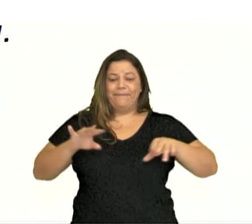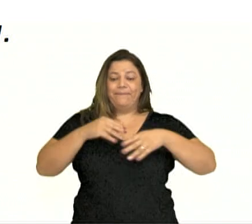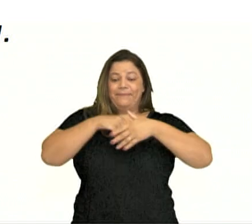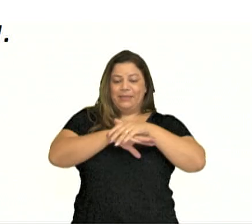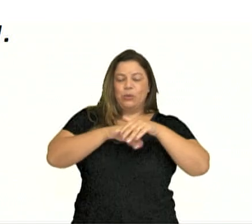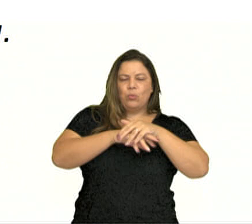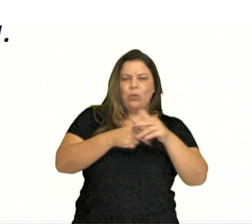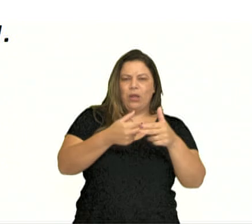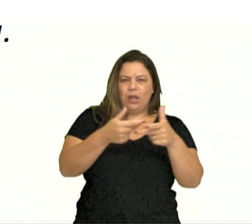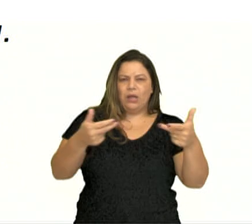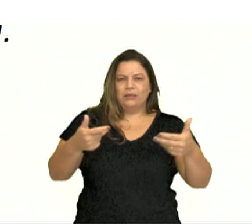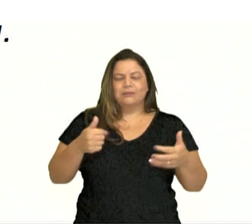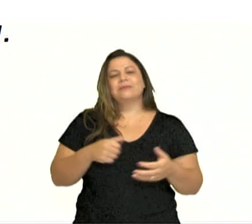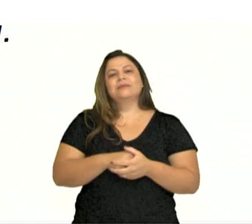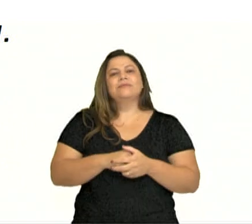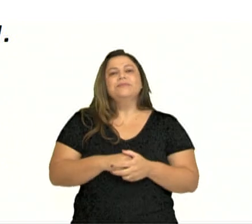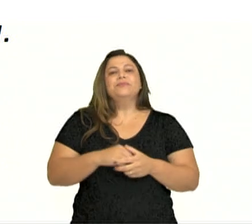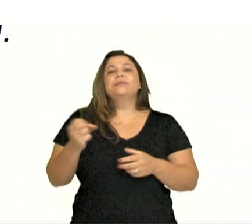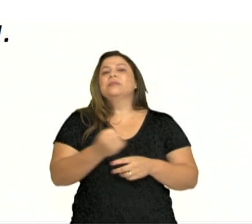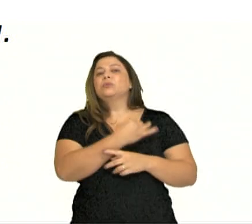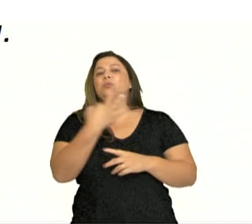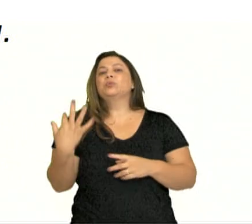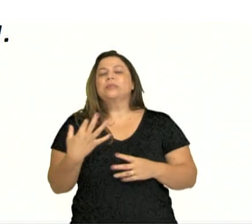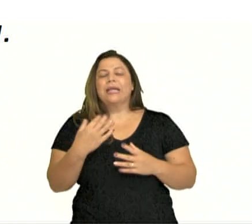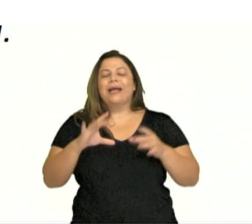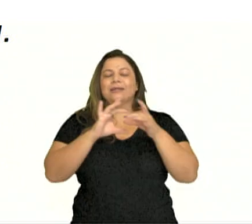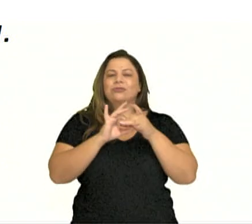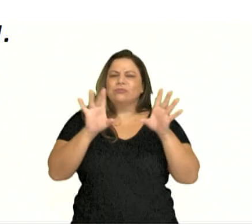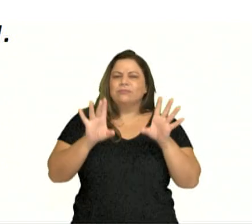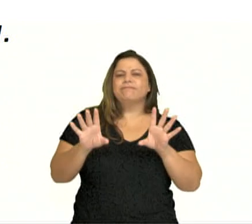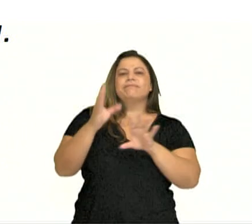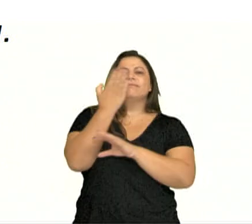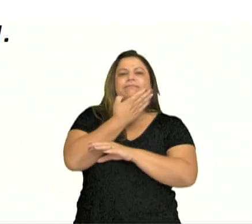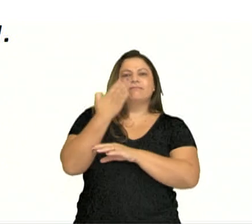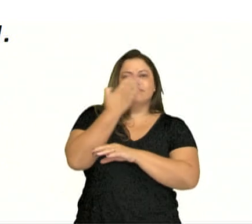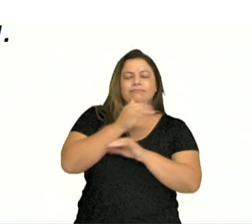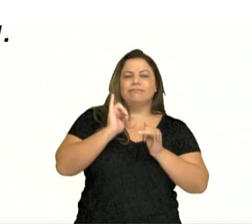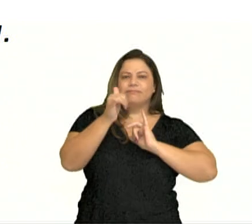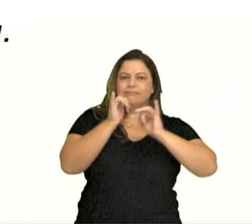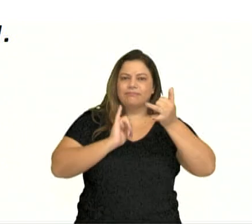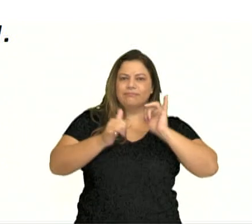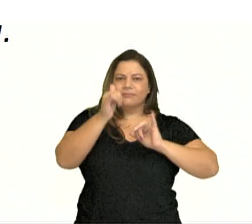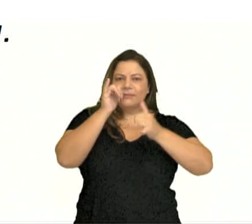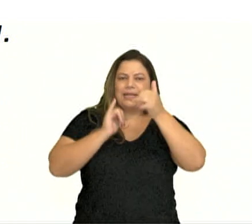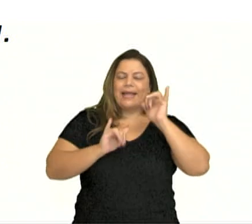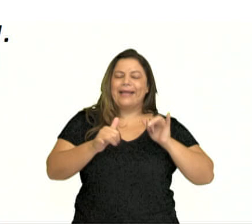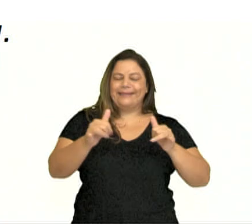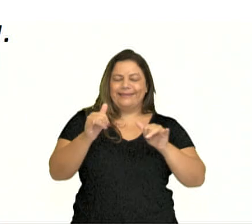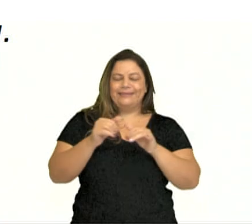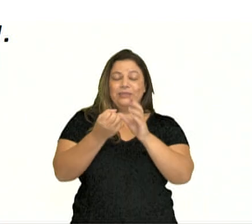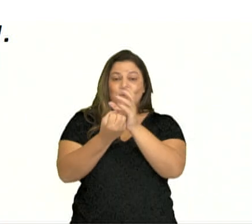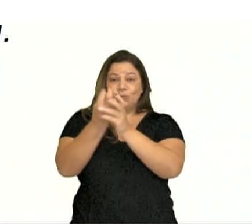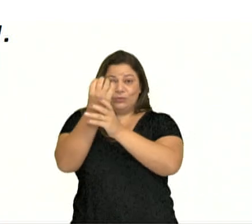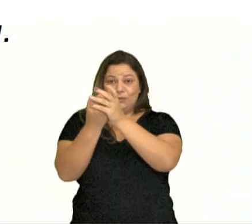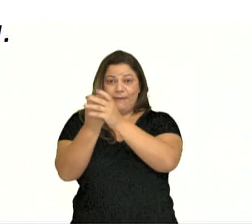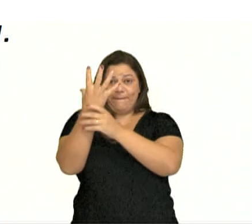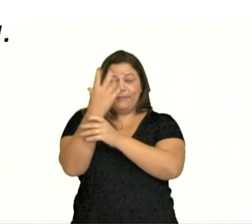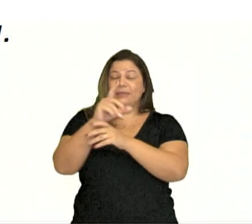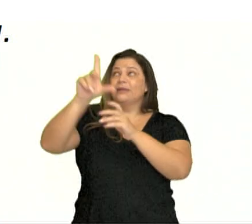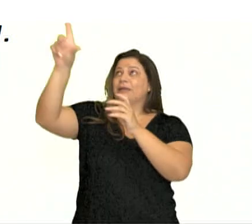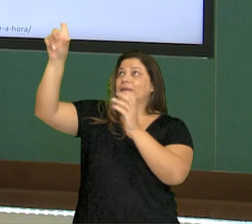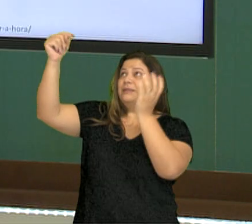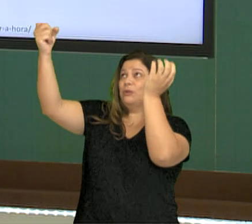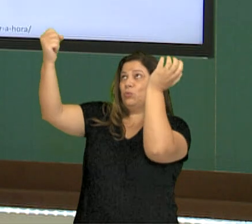armazenamento. A quantidade disponível de açúcar, ou seja, de energia. Então, quando a planta realiza a